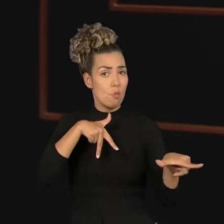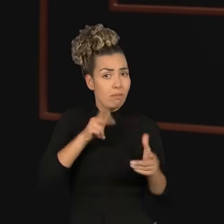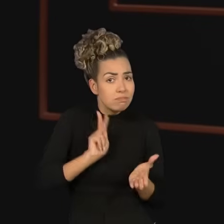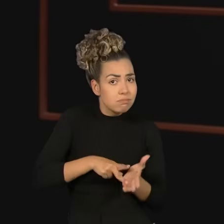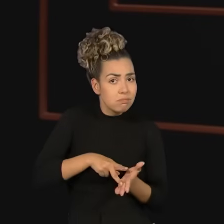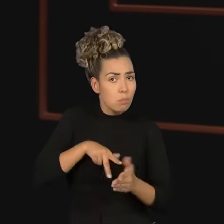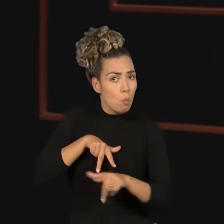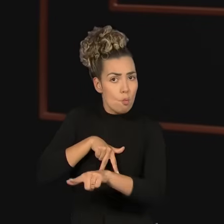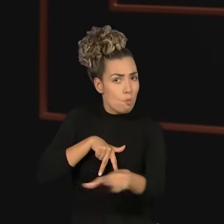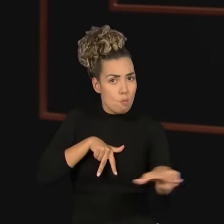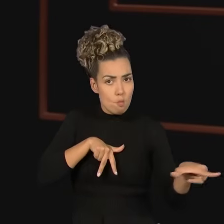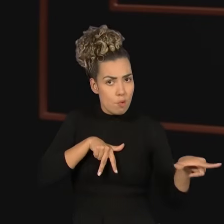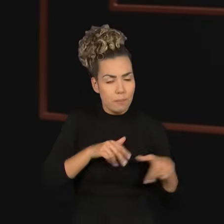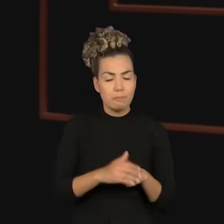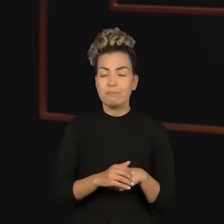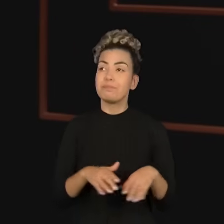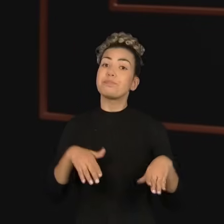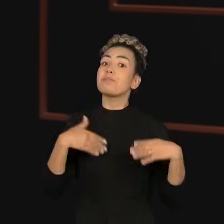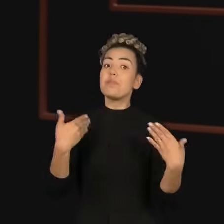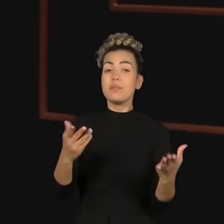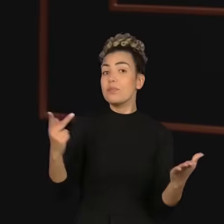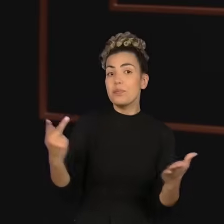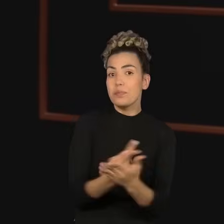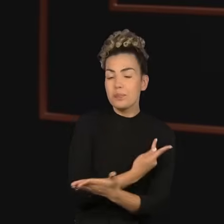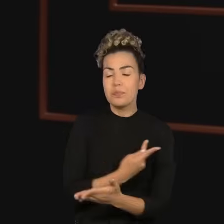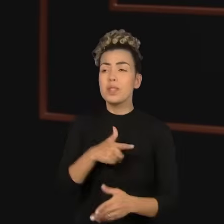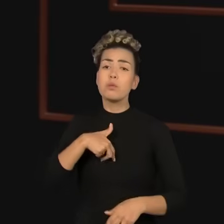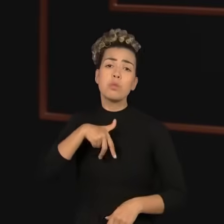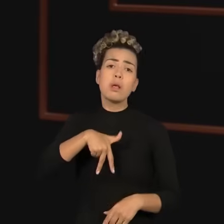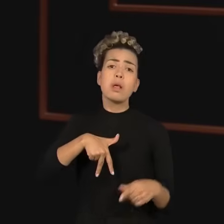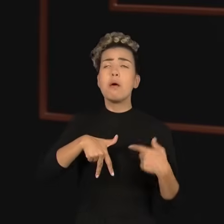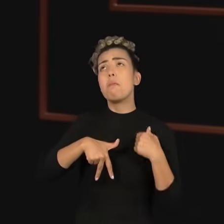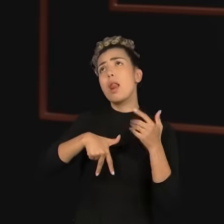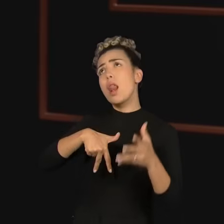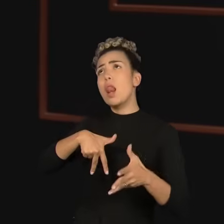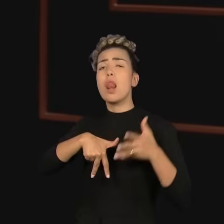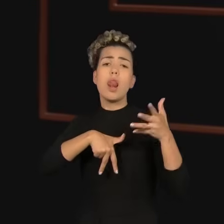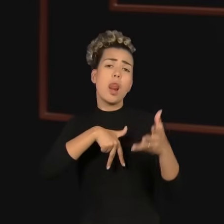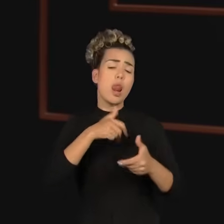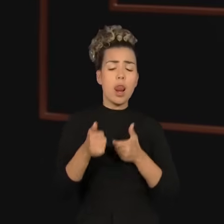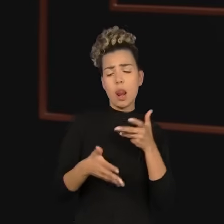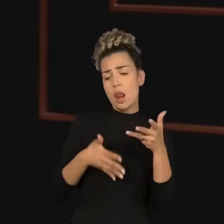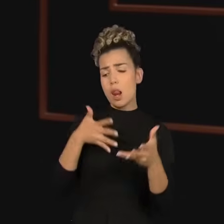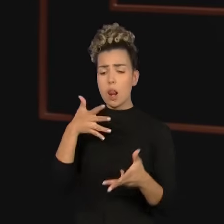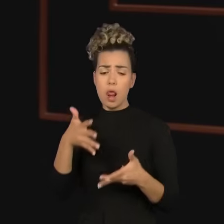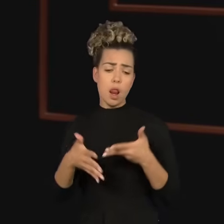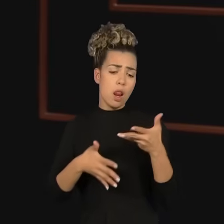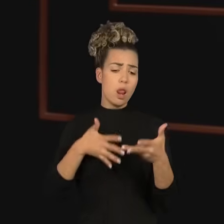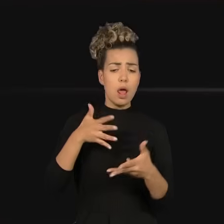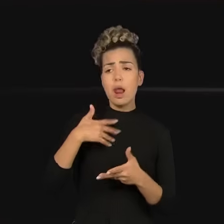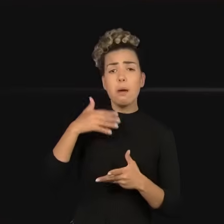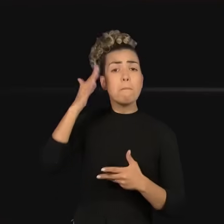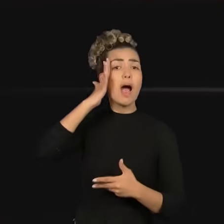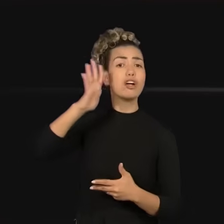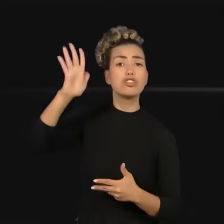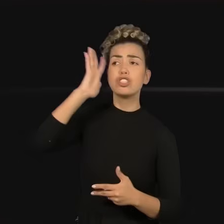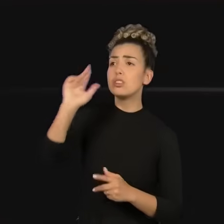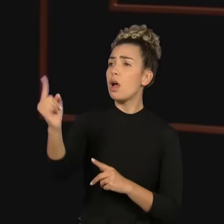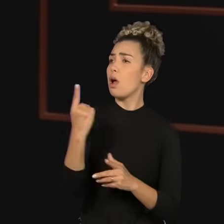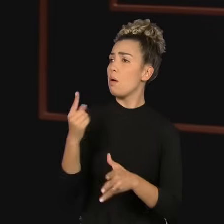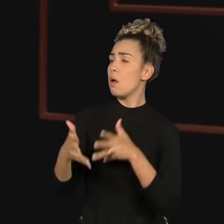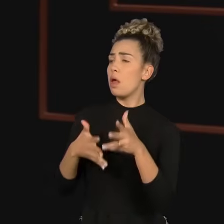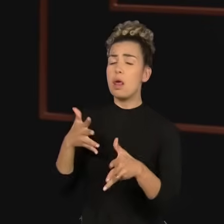Subitamente o morto levantou e começou a conversar com ela. Aí eu falei, tudo bem, acontecem essas coisas, sabe? Não